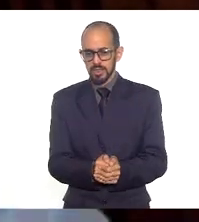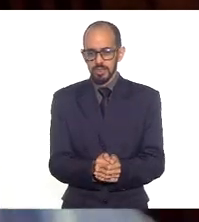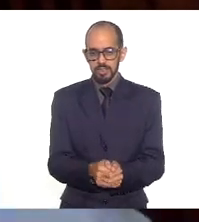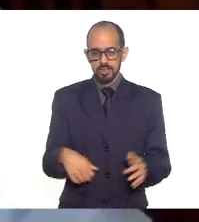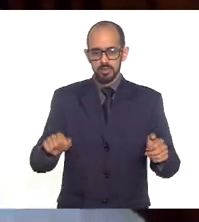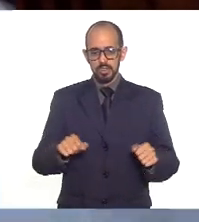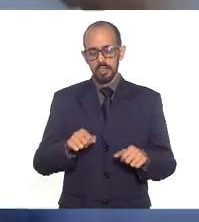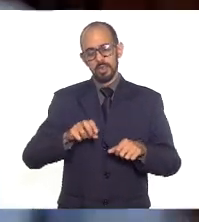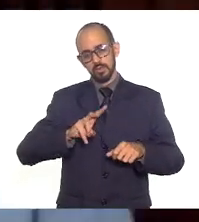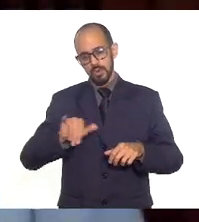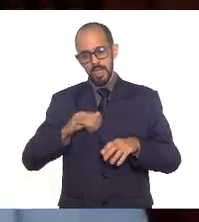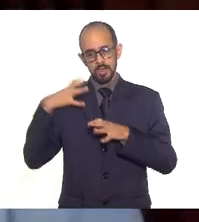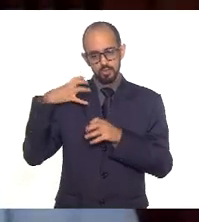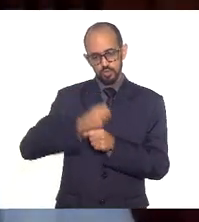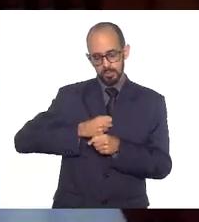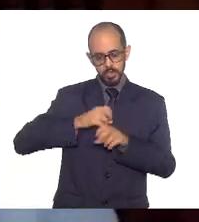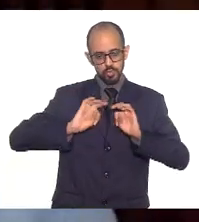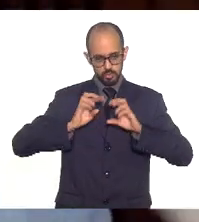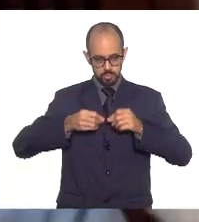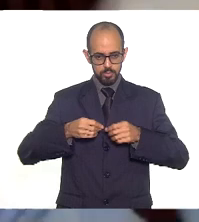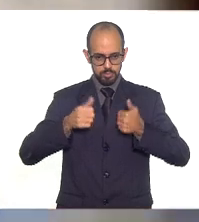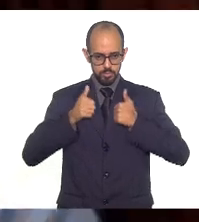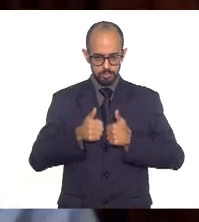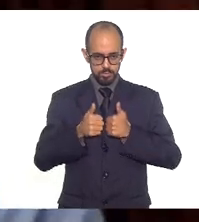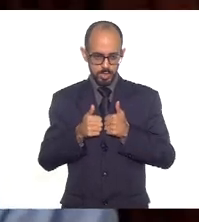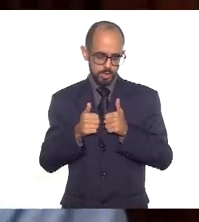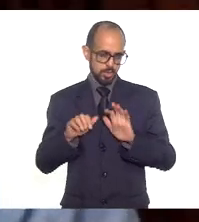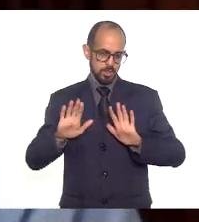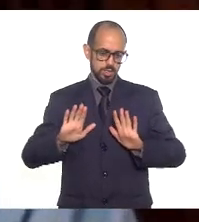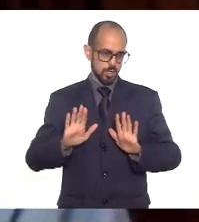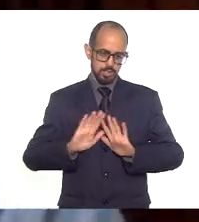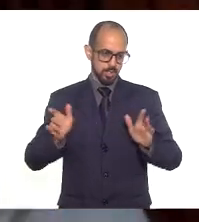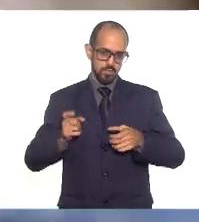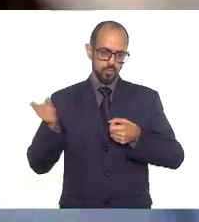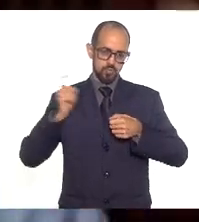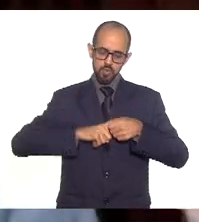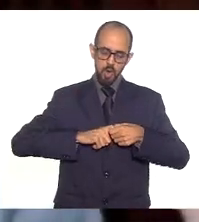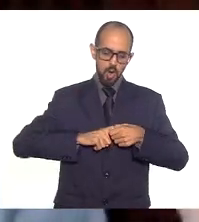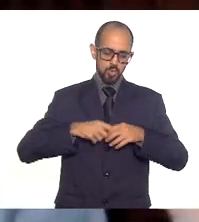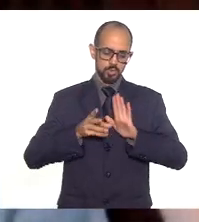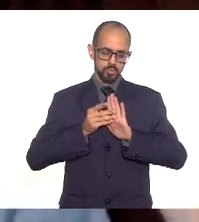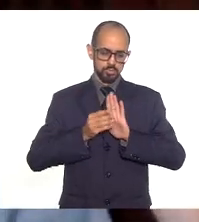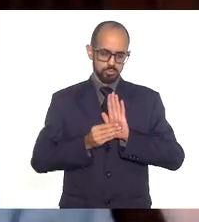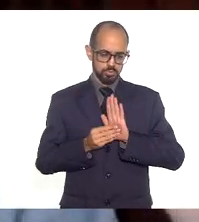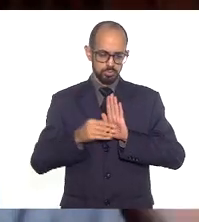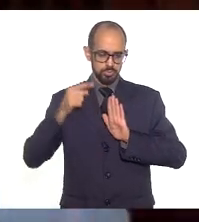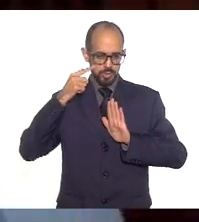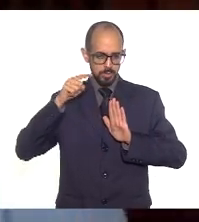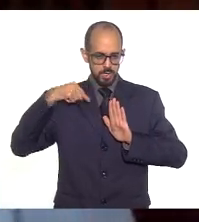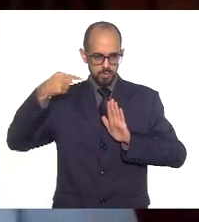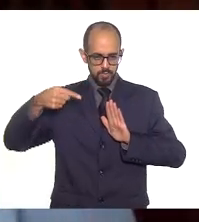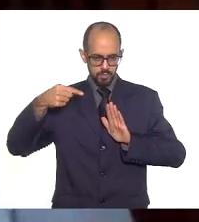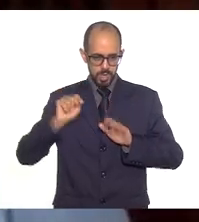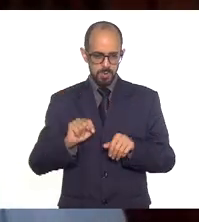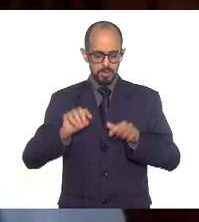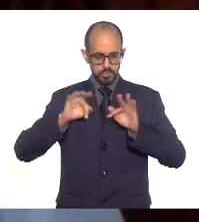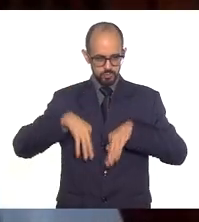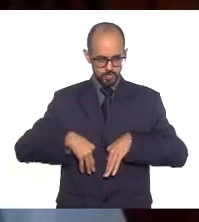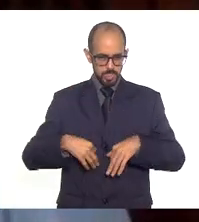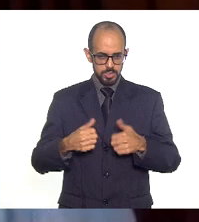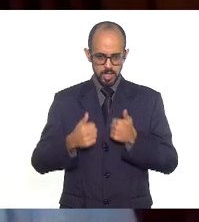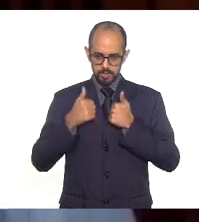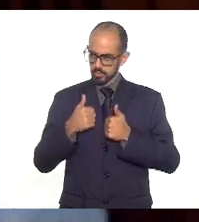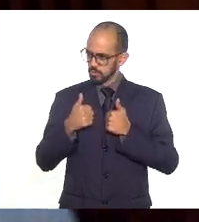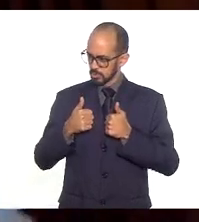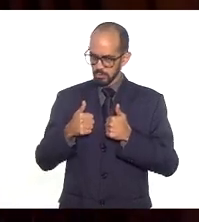o projeto do Rodrigo que alterou a lei anterior. E volta para a pauta semana que vem com essa conclusão. Tá bom,